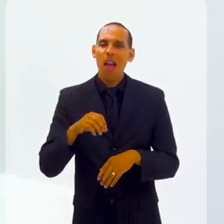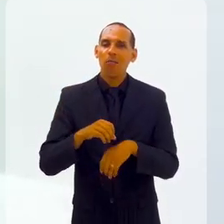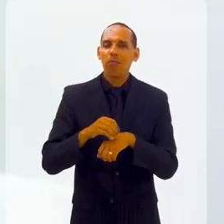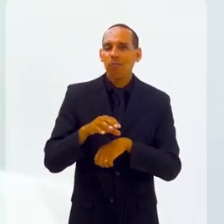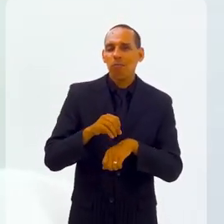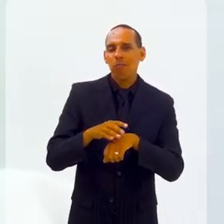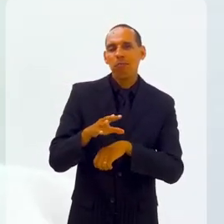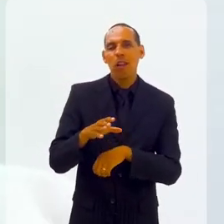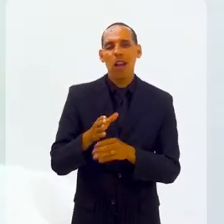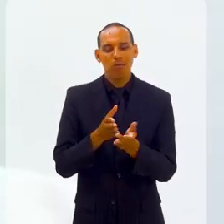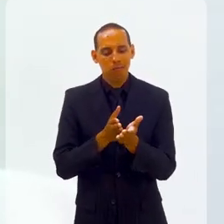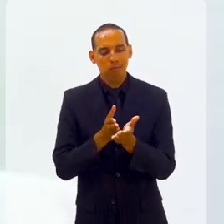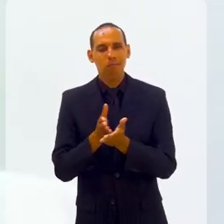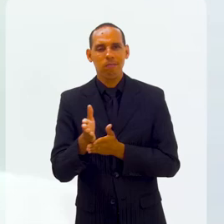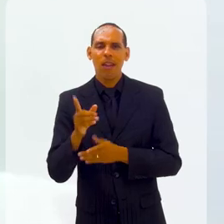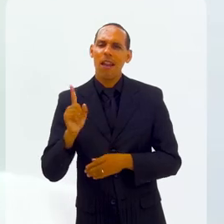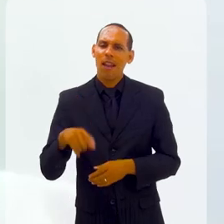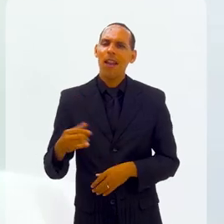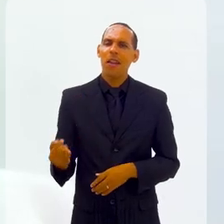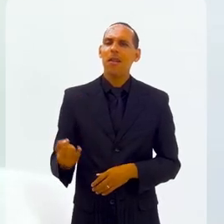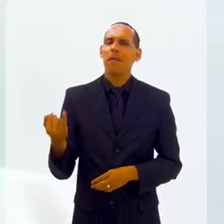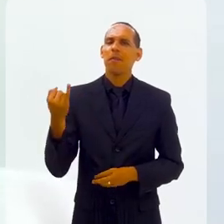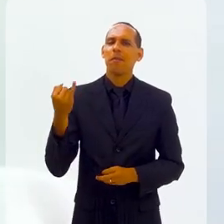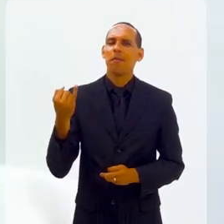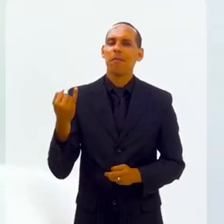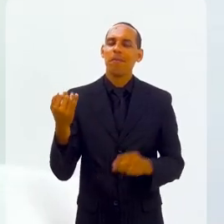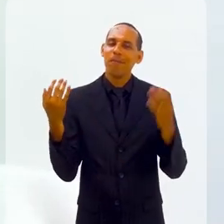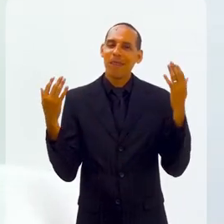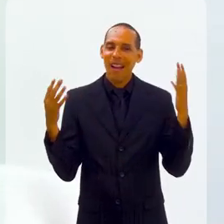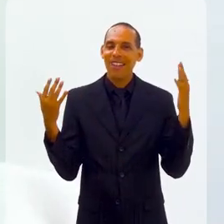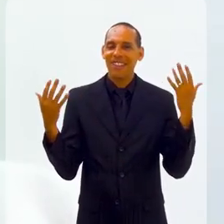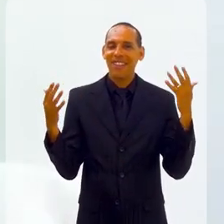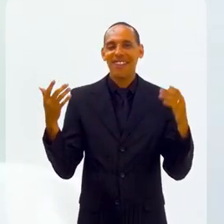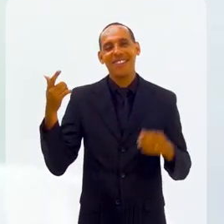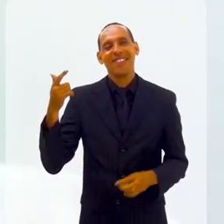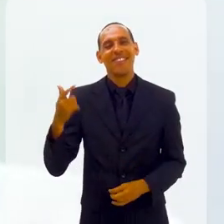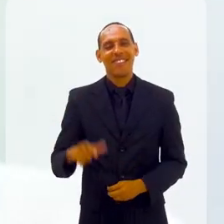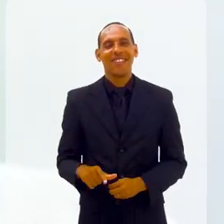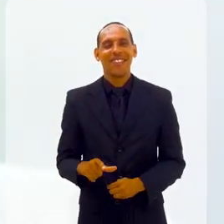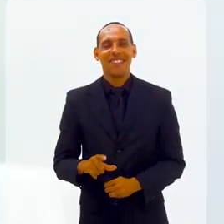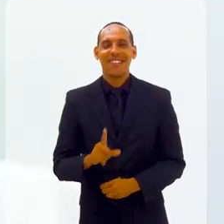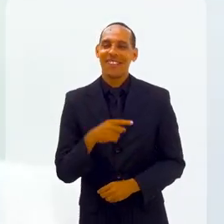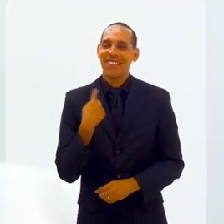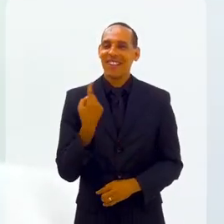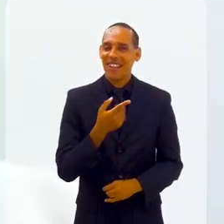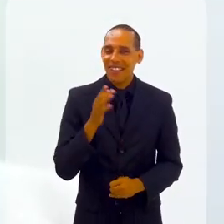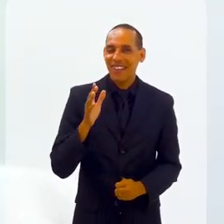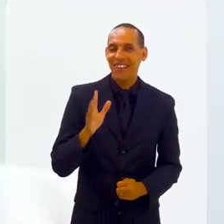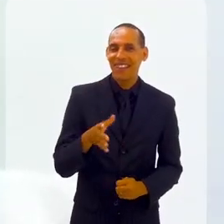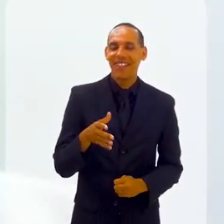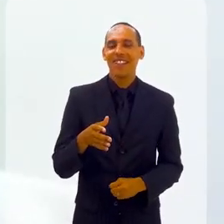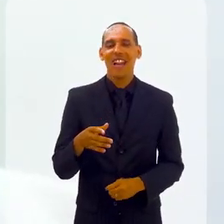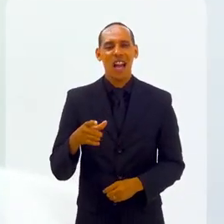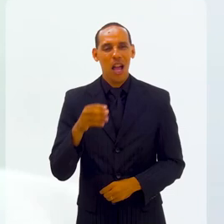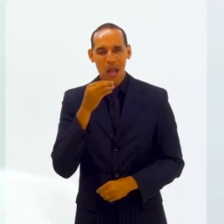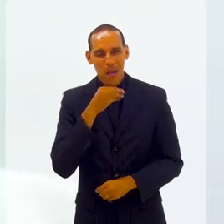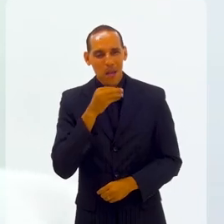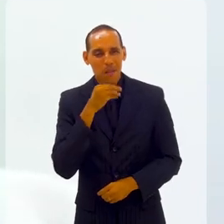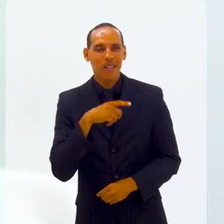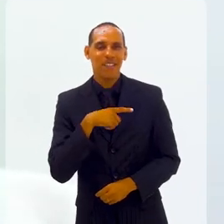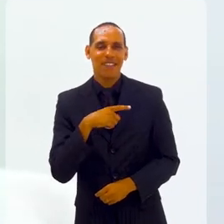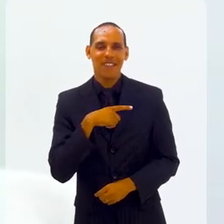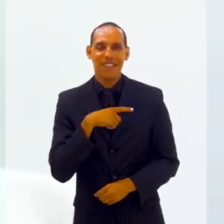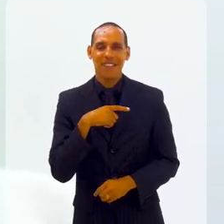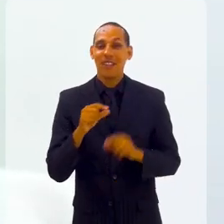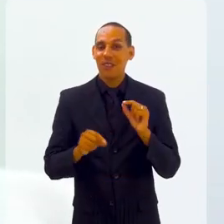sugestões né direcionamentos Eu acho fundamental e parabenizo novamente Acho que a gente já teve a